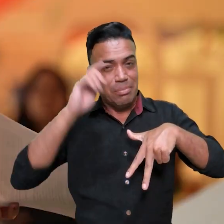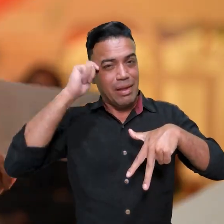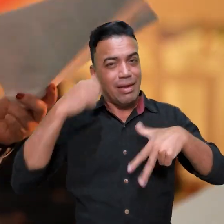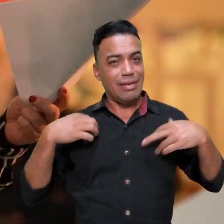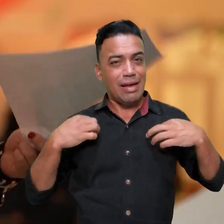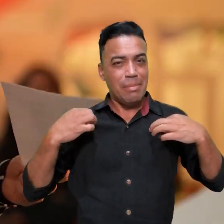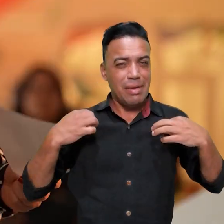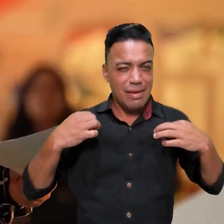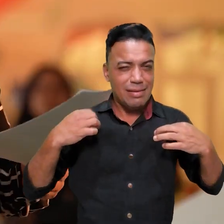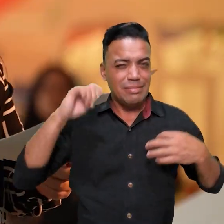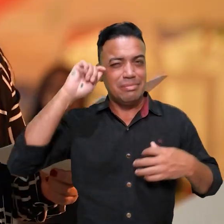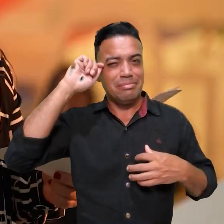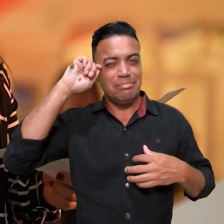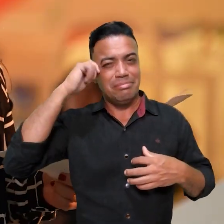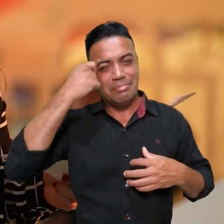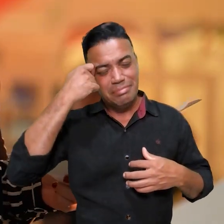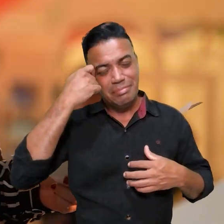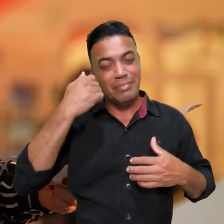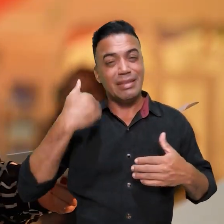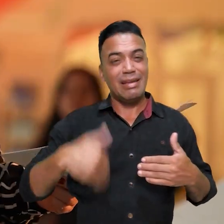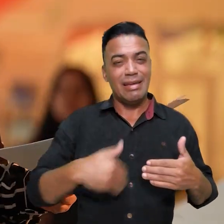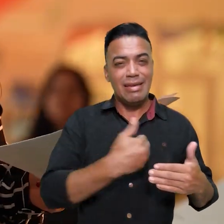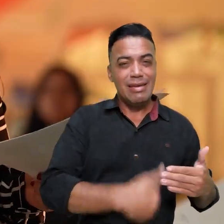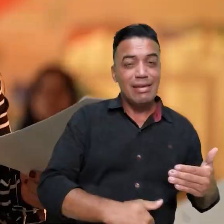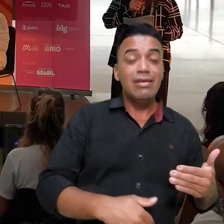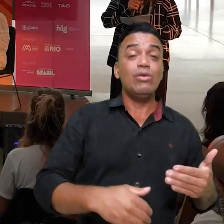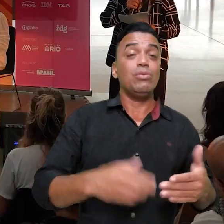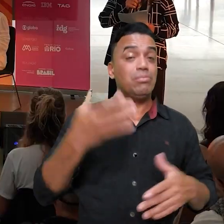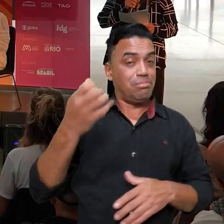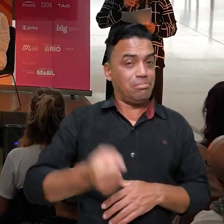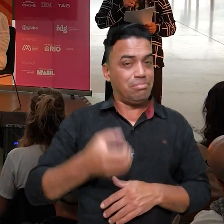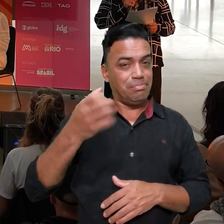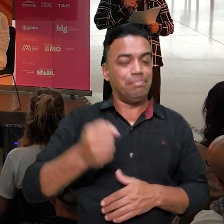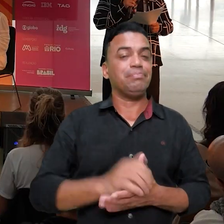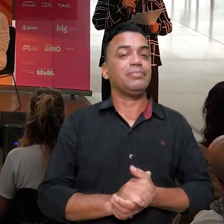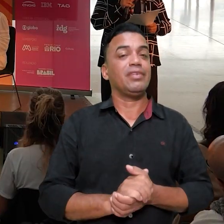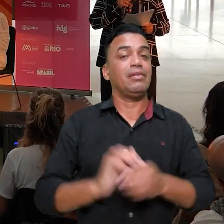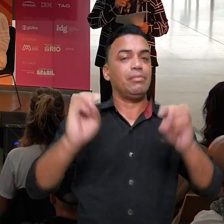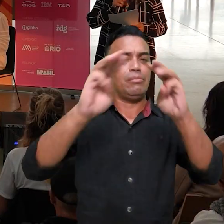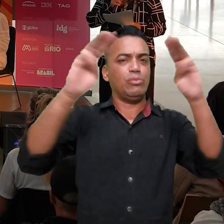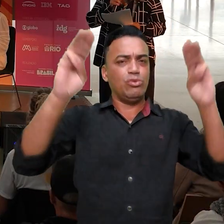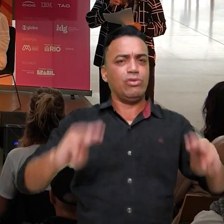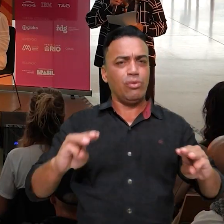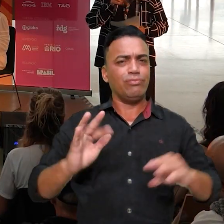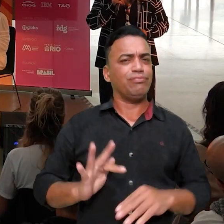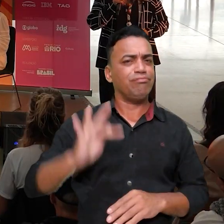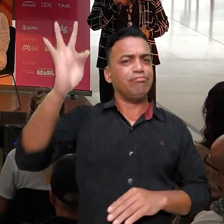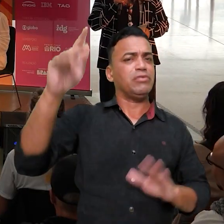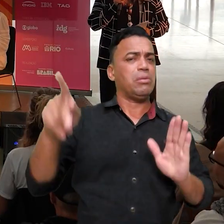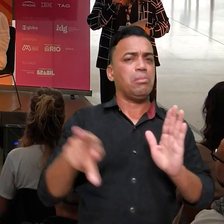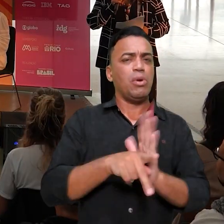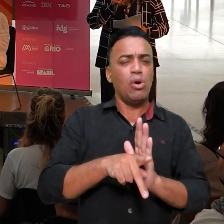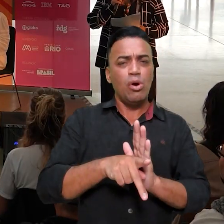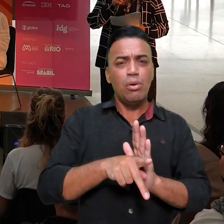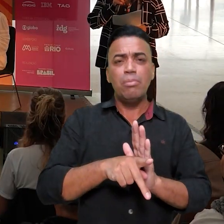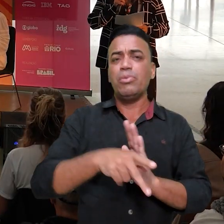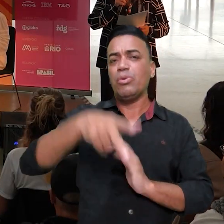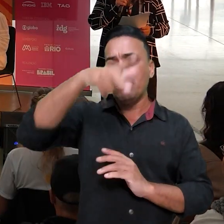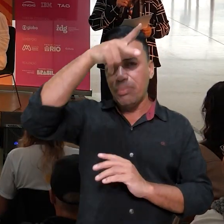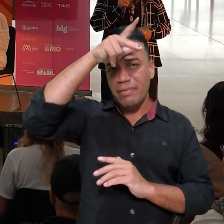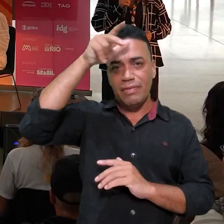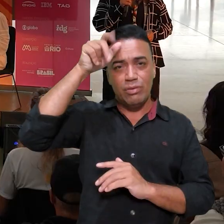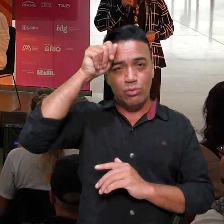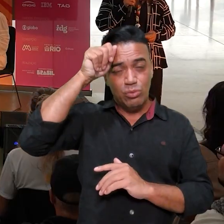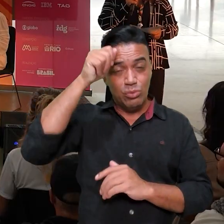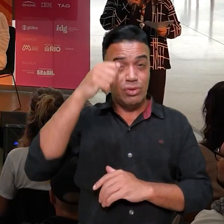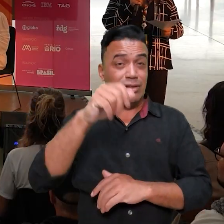também preta, com algumas riscas em branco. O Museu do Amanhã é um equipamento público da Prefeitura da cidade do Rio de